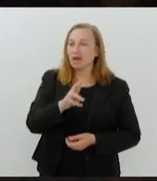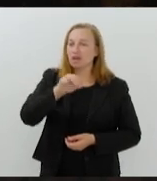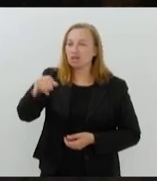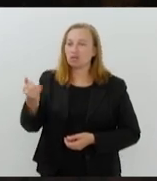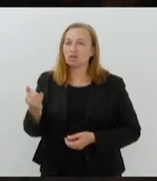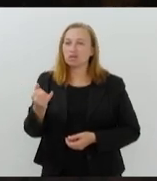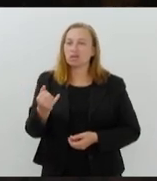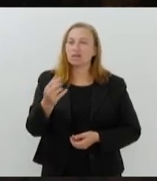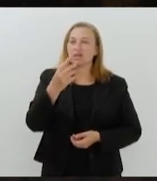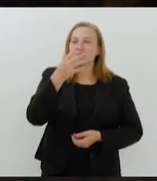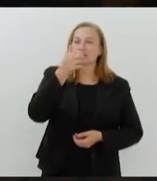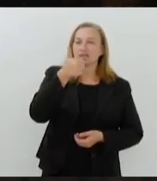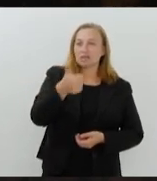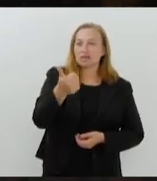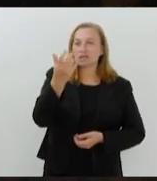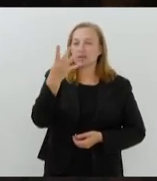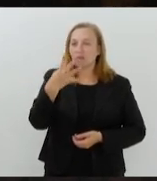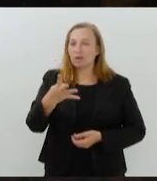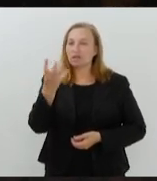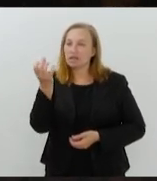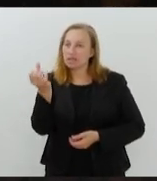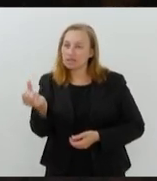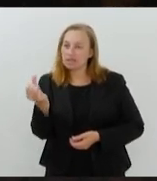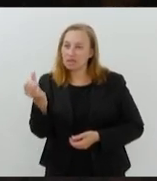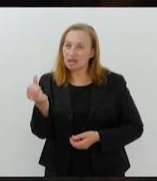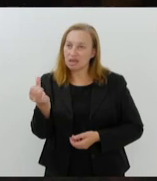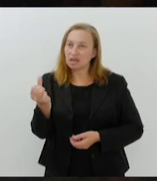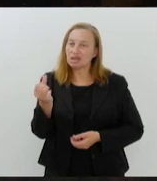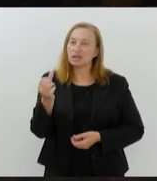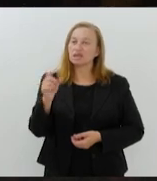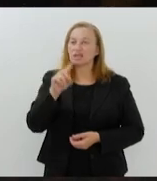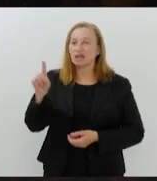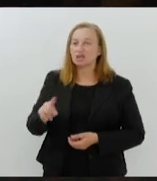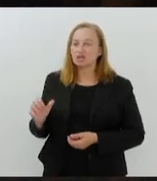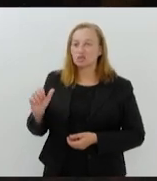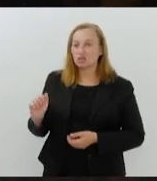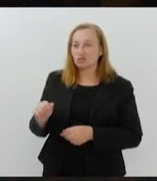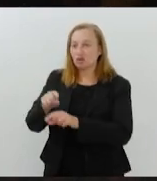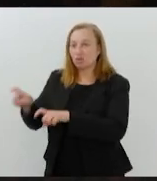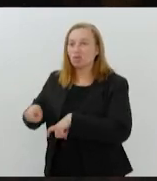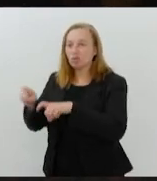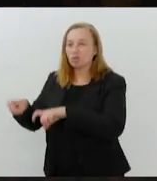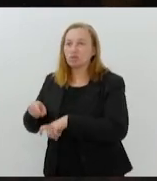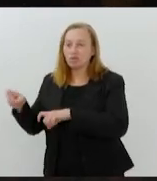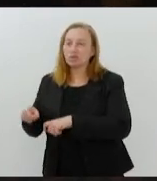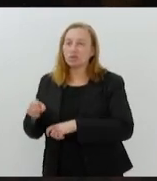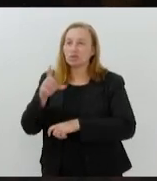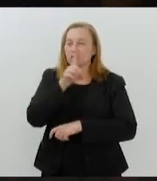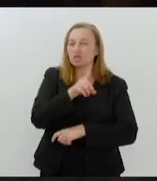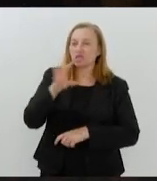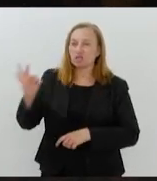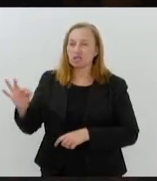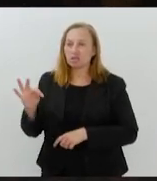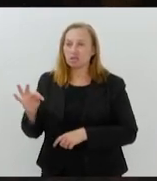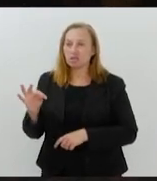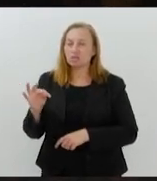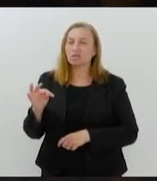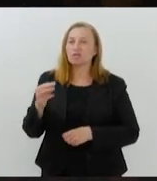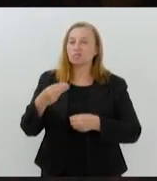RJ-146, localizada em Ribeirão Santíssimo, zona rural do 5º Distrito do município de Santa Maria